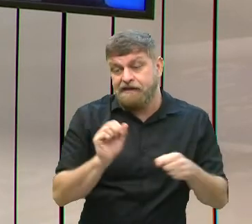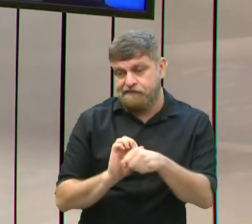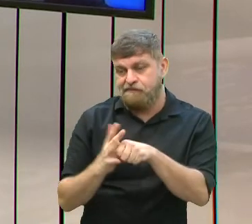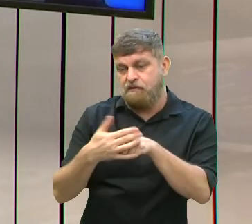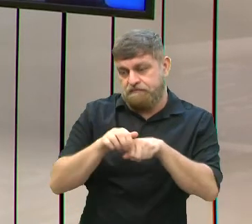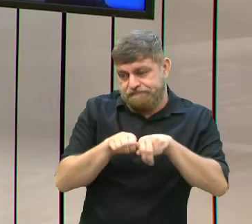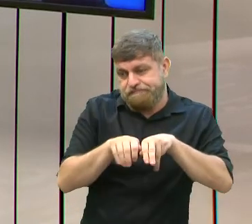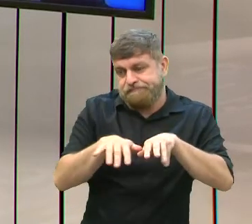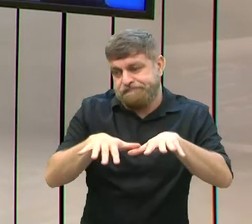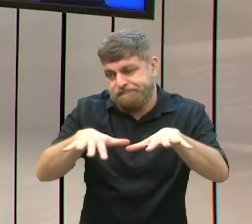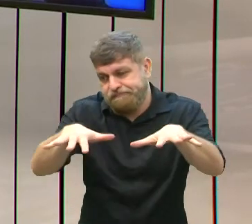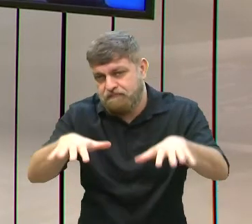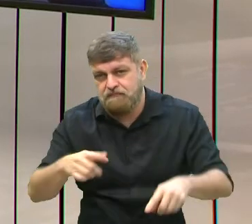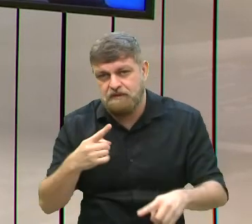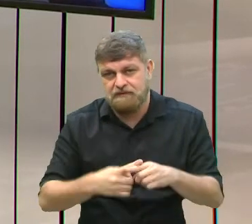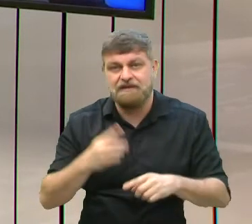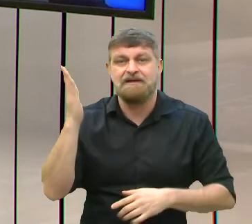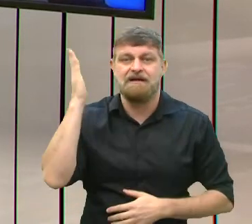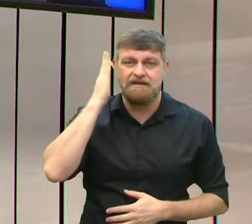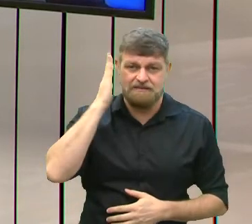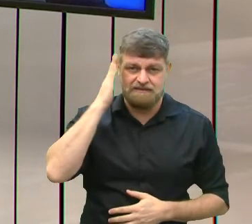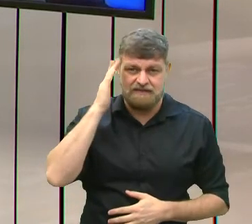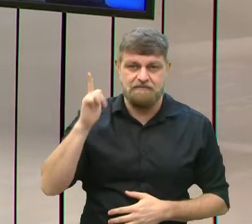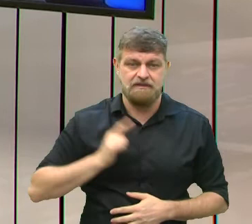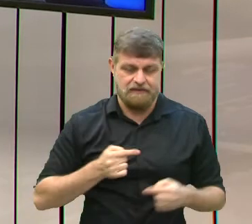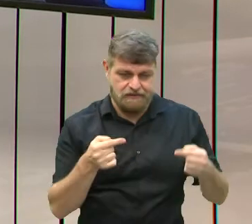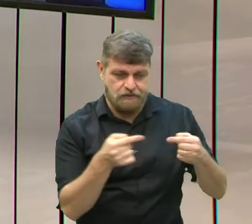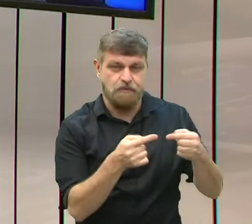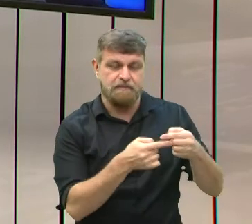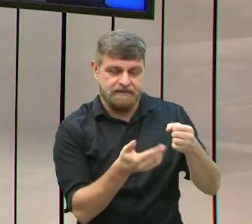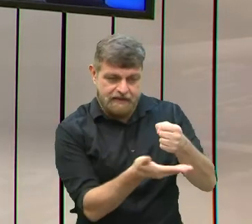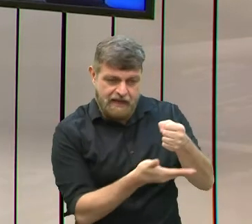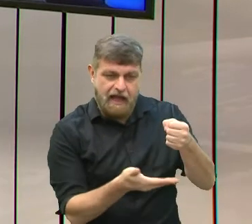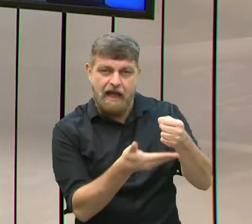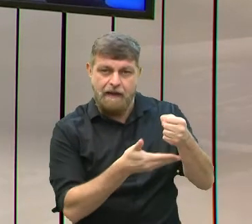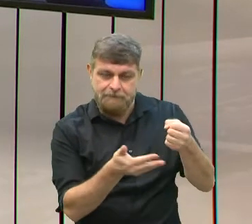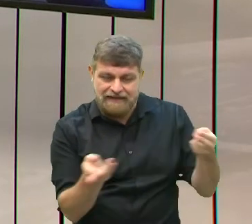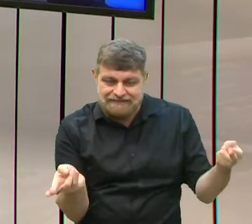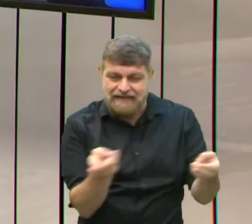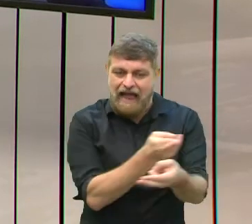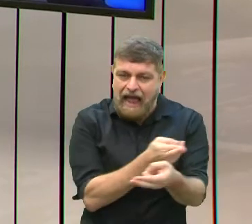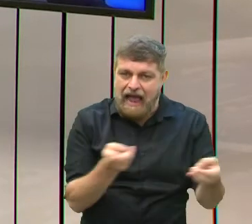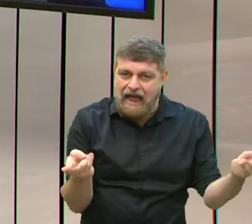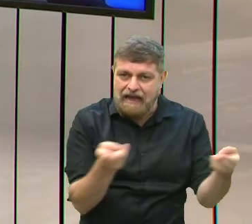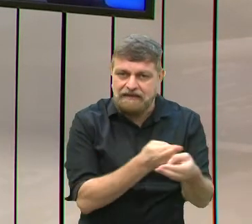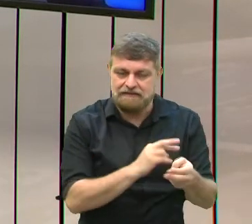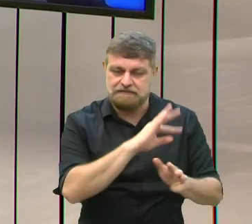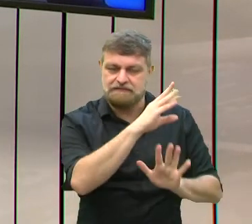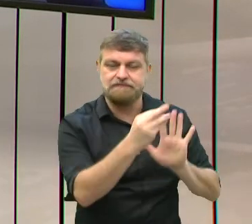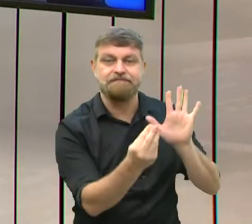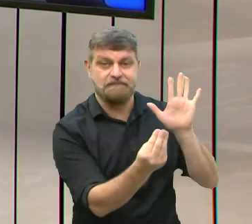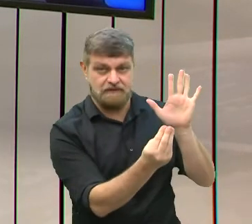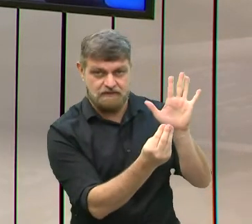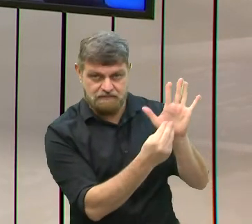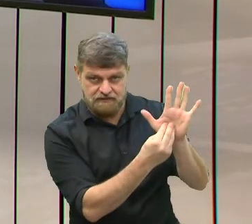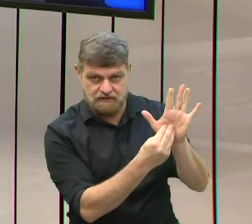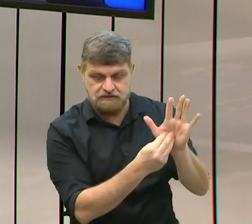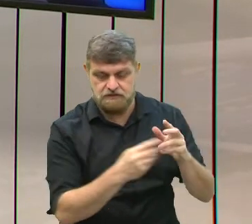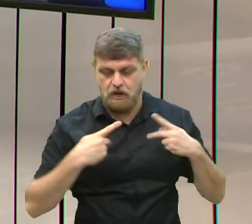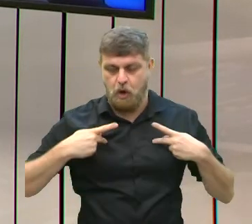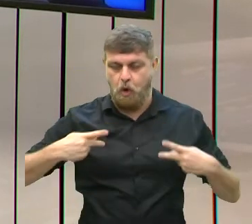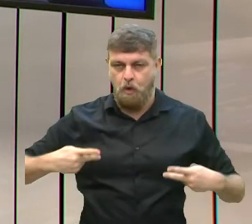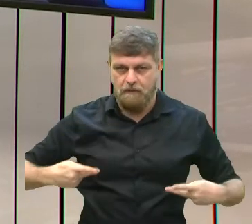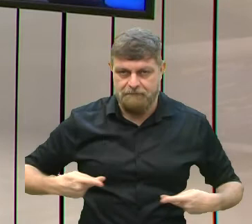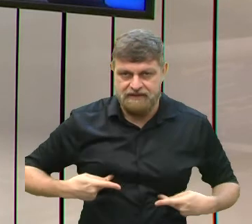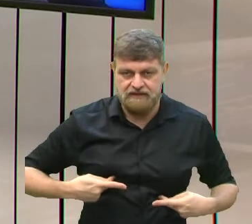nós enfrentamos agora, que sabidamente tem sua origem nessa relação muito predatória, né, do ser humano